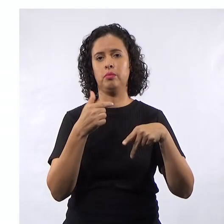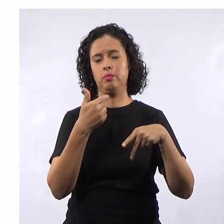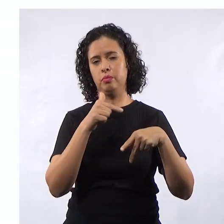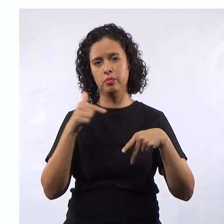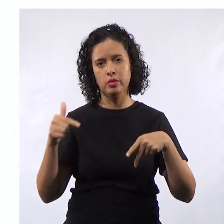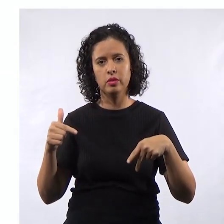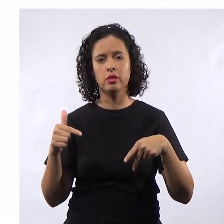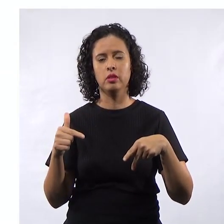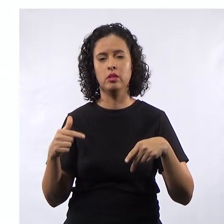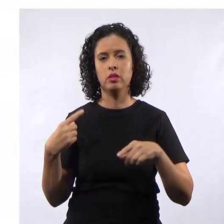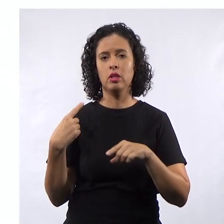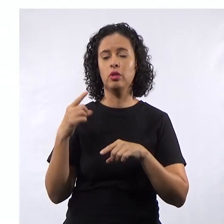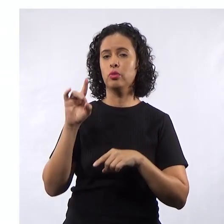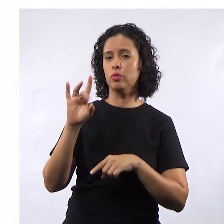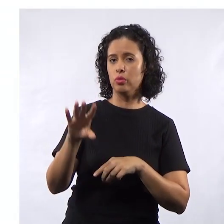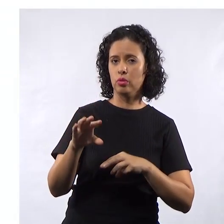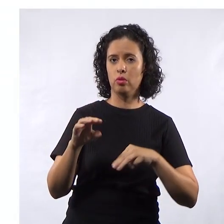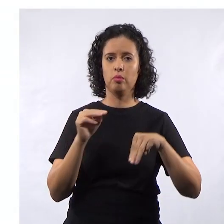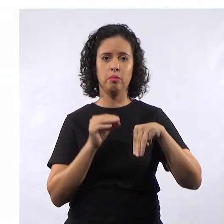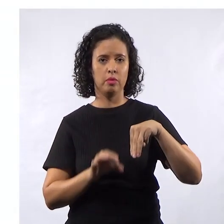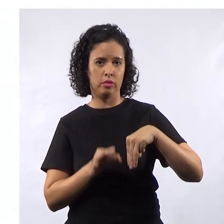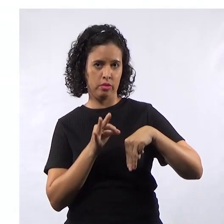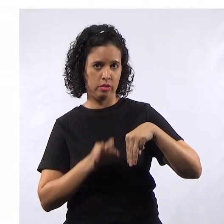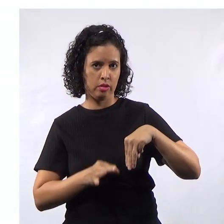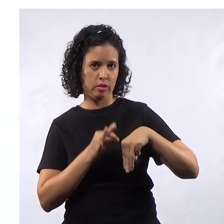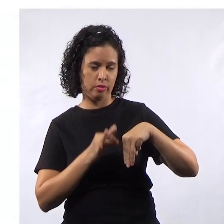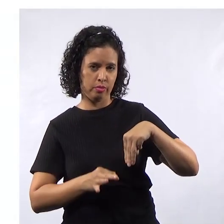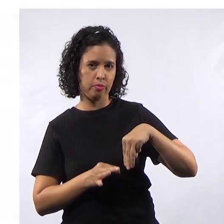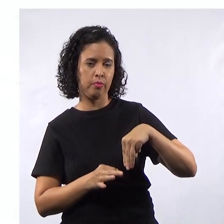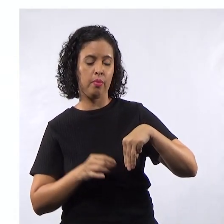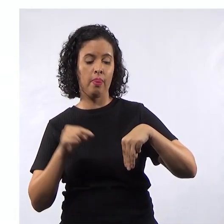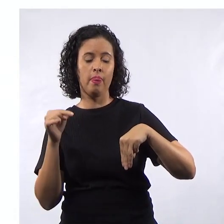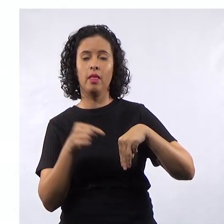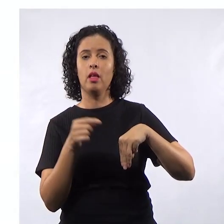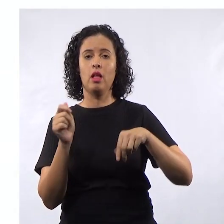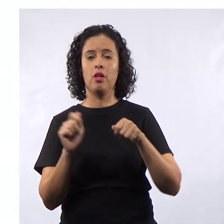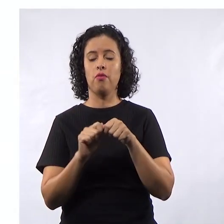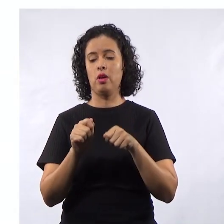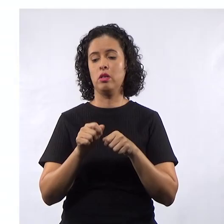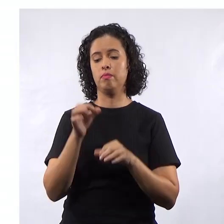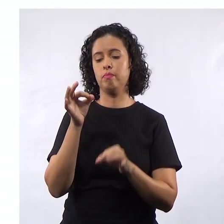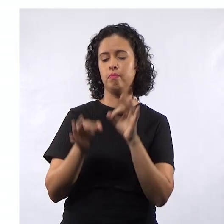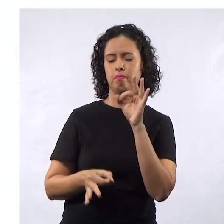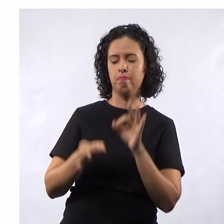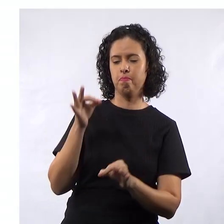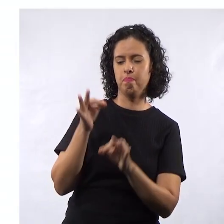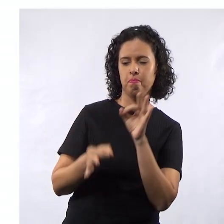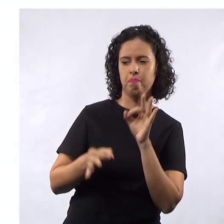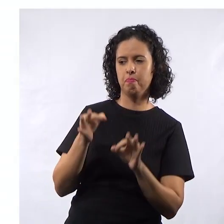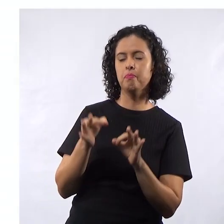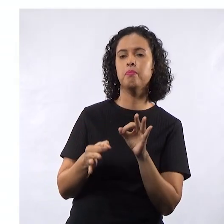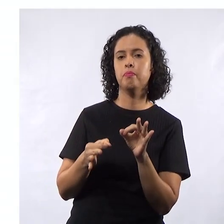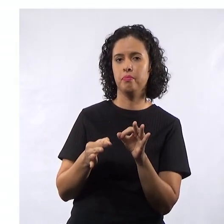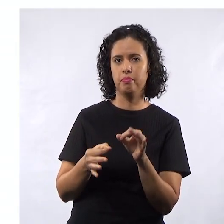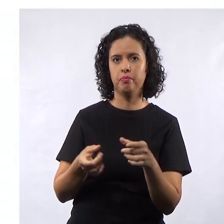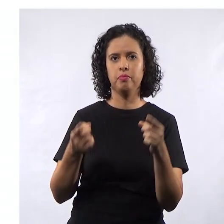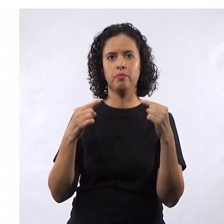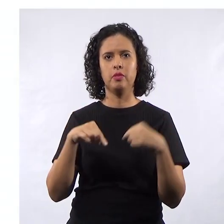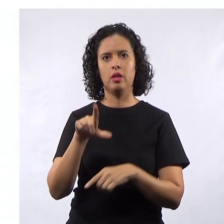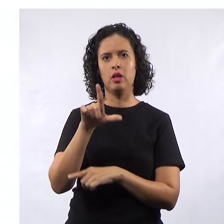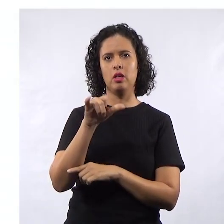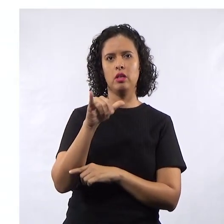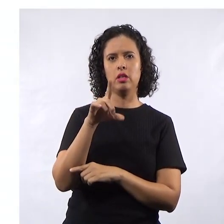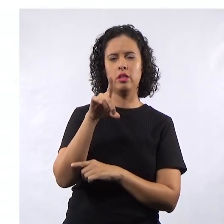os magistrados que têm o poder de dizer o direito, tá ok? São eles que fazem os julgamentos, tá?